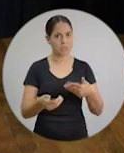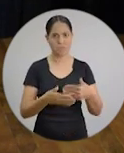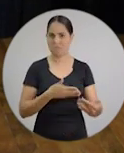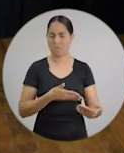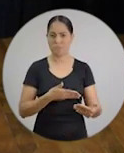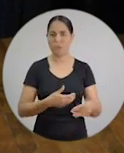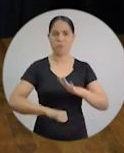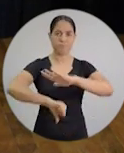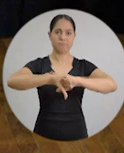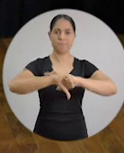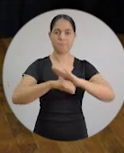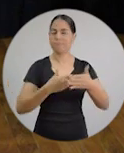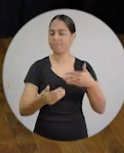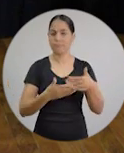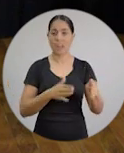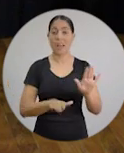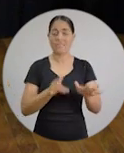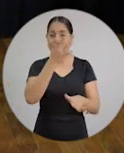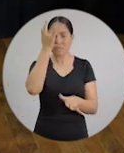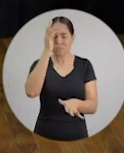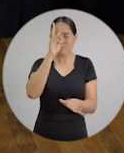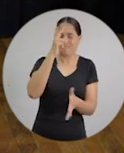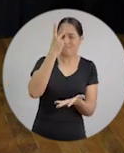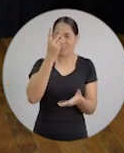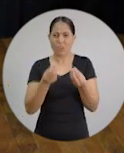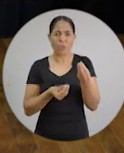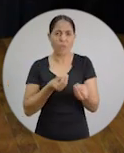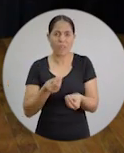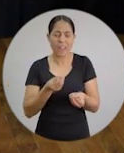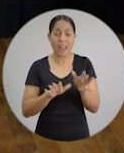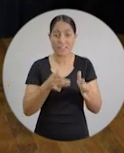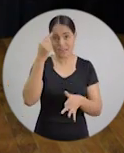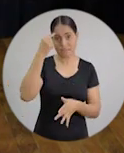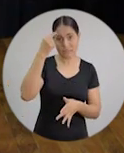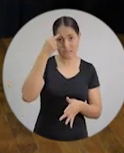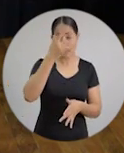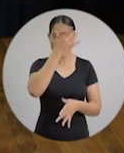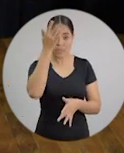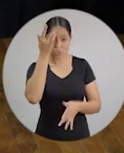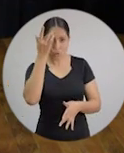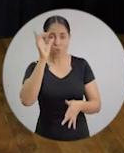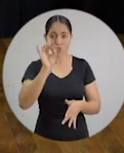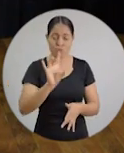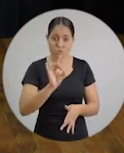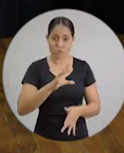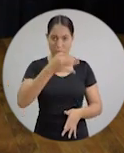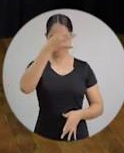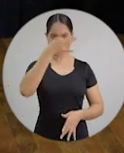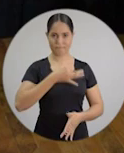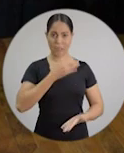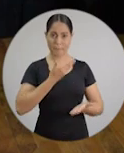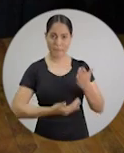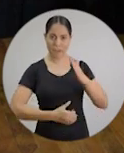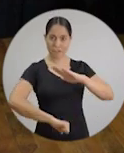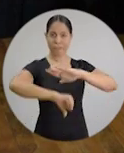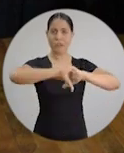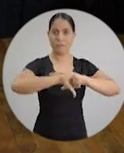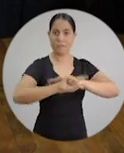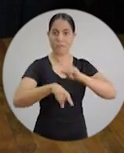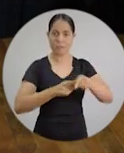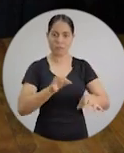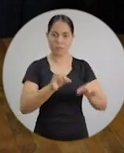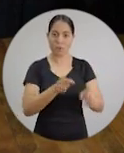advocacia, independente da instância criminal. Então, às vezes as pessoas confundem porque acham que só é inidôneo aquele que